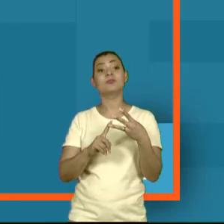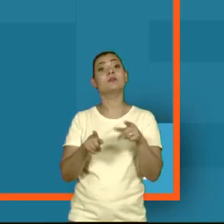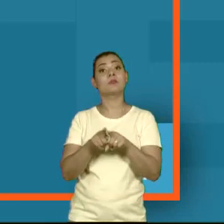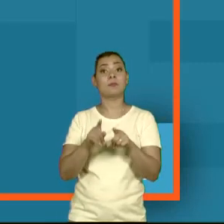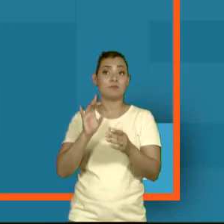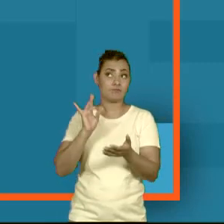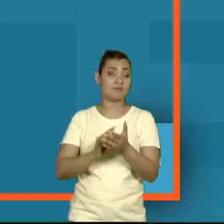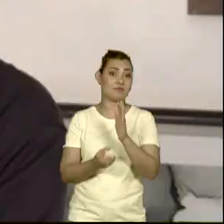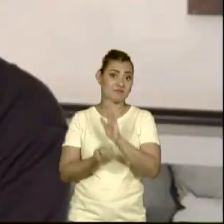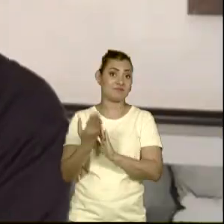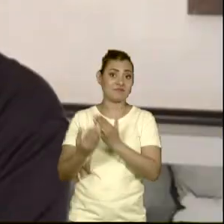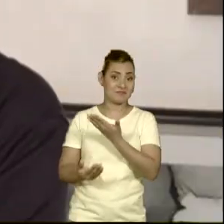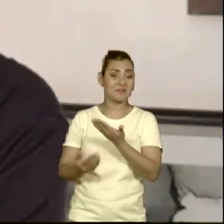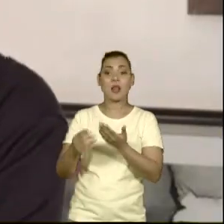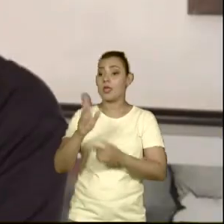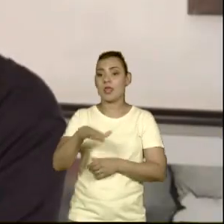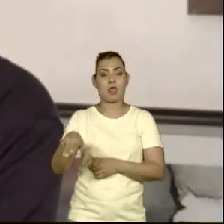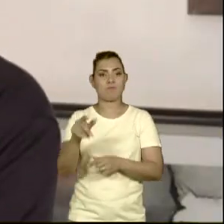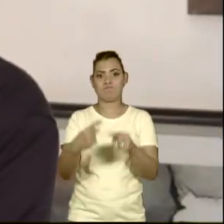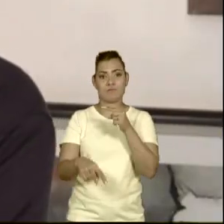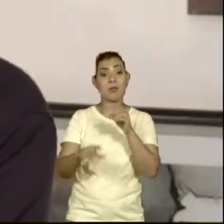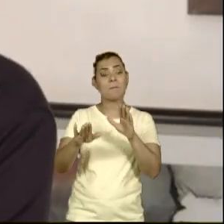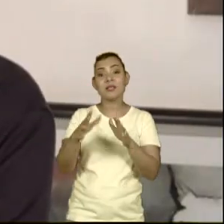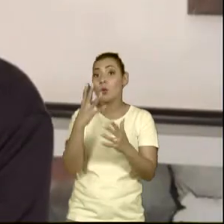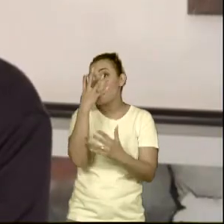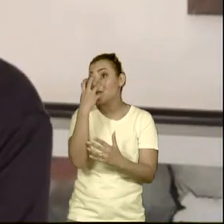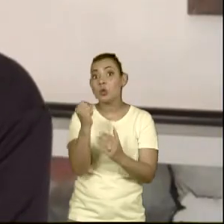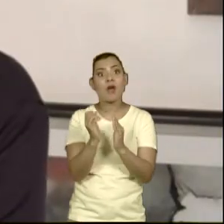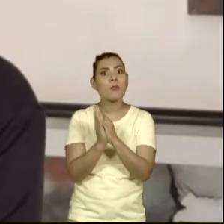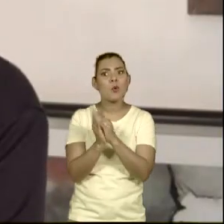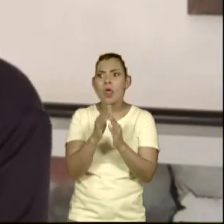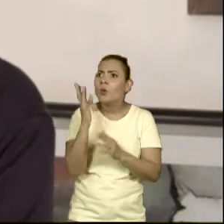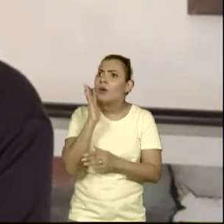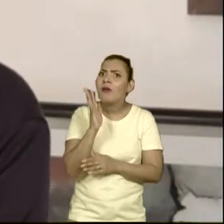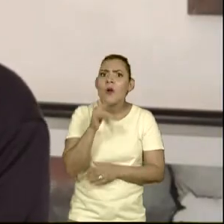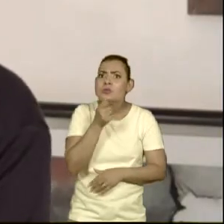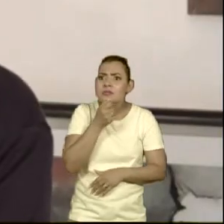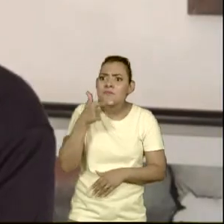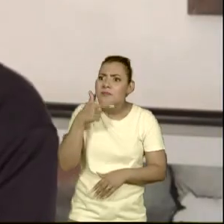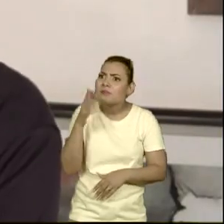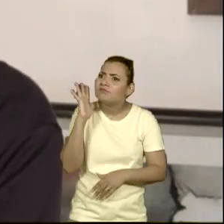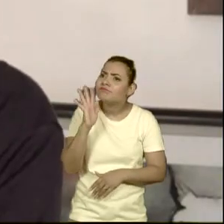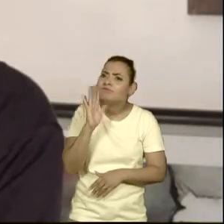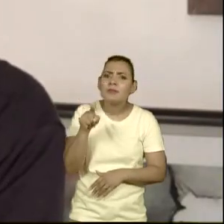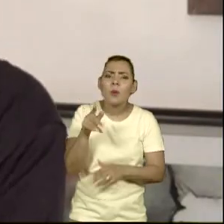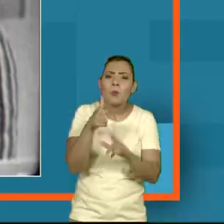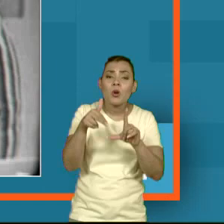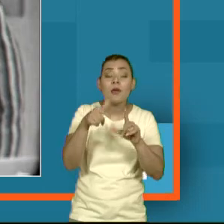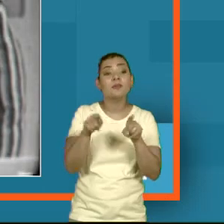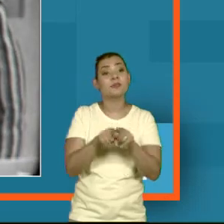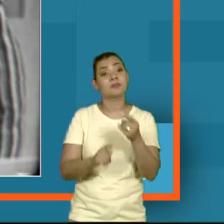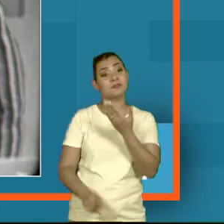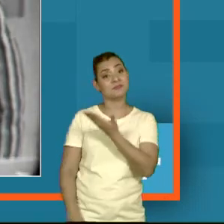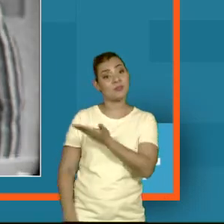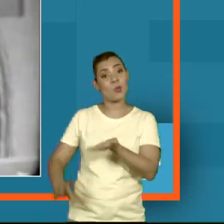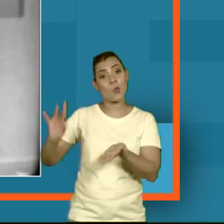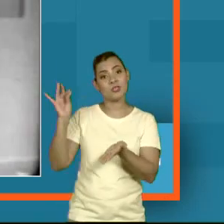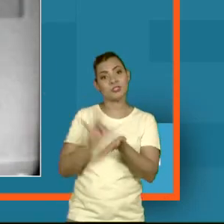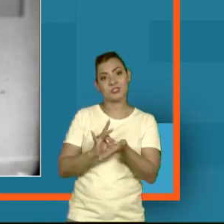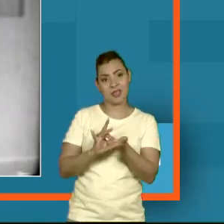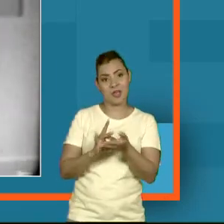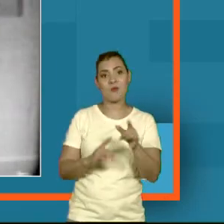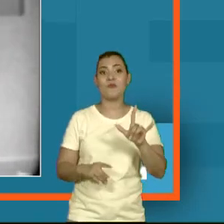não necessariamente para criança, mas tinha um apelo infantil muito grande, porque os bonecos eram lindos e carismáticos. E o Vila Sésamo original.